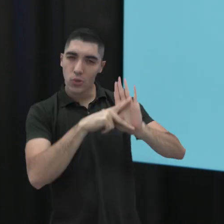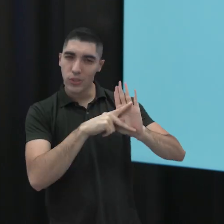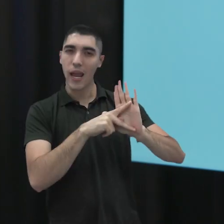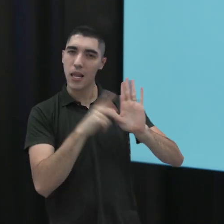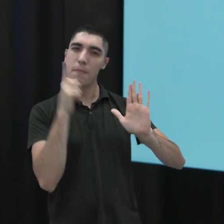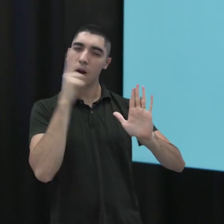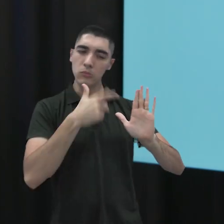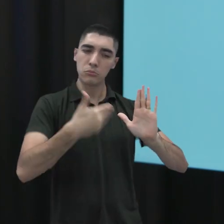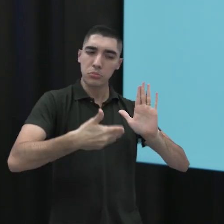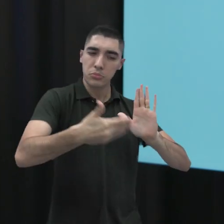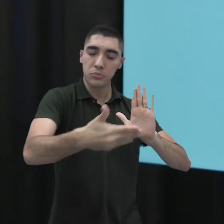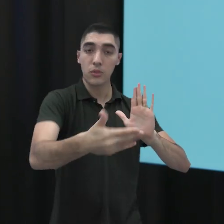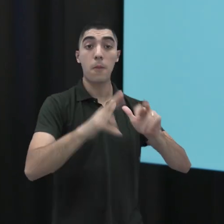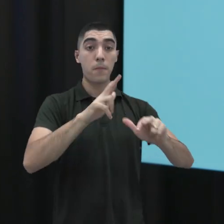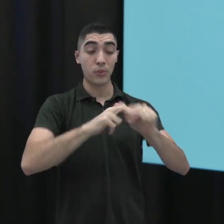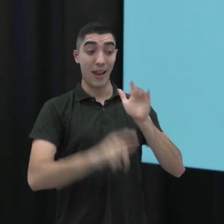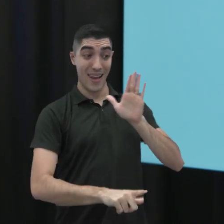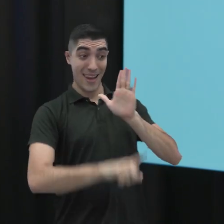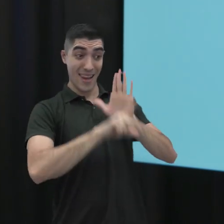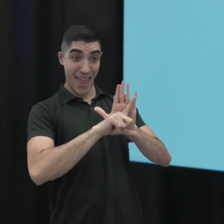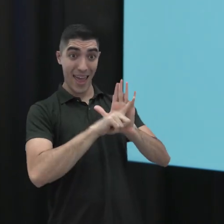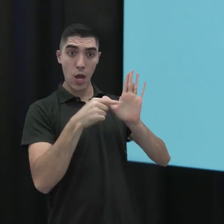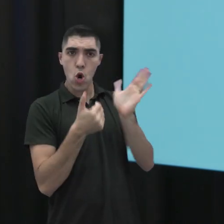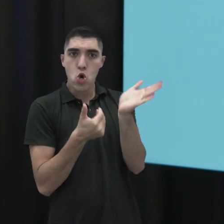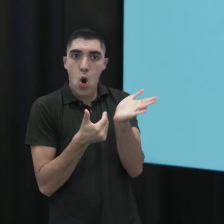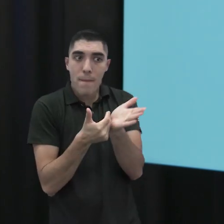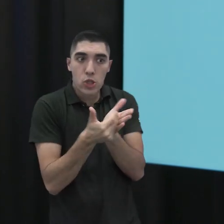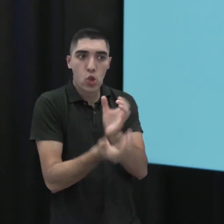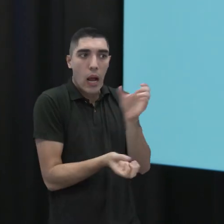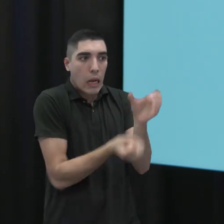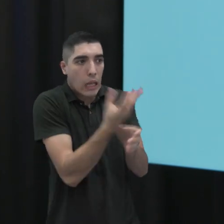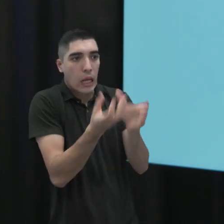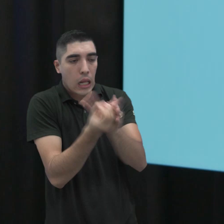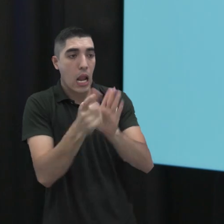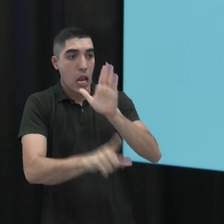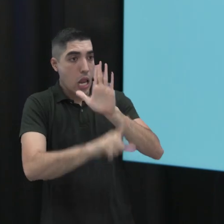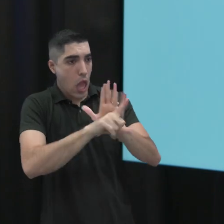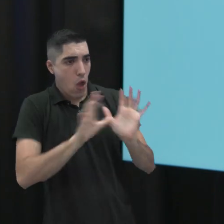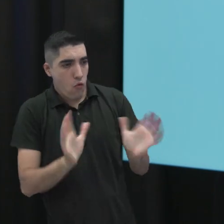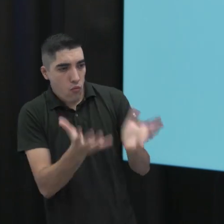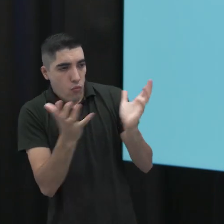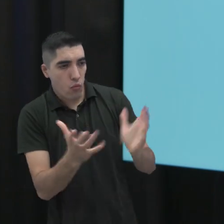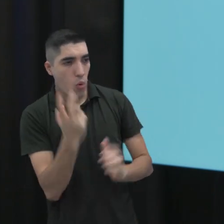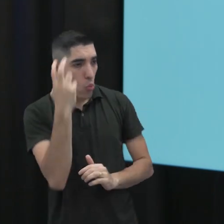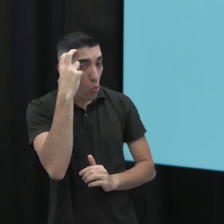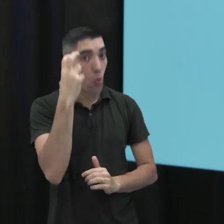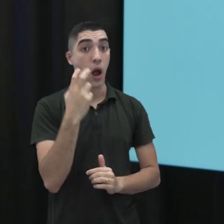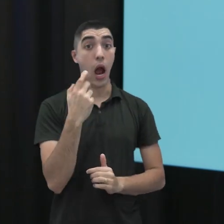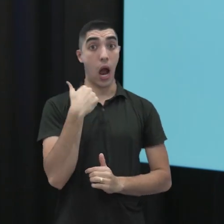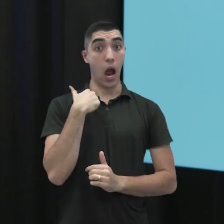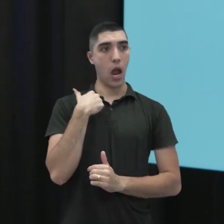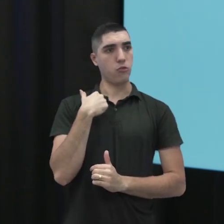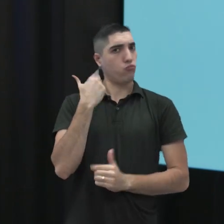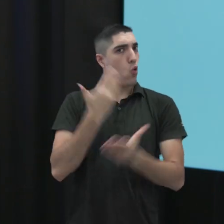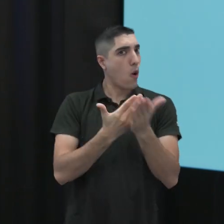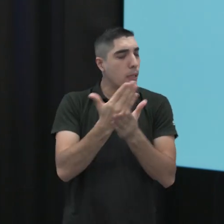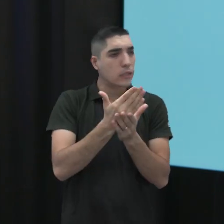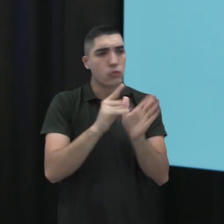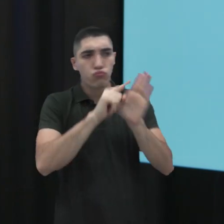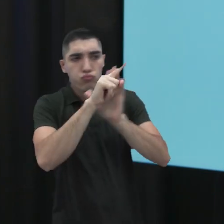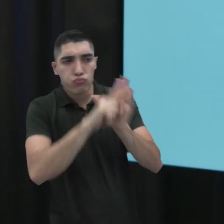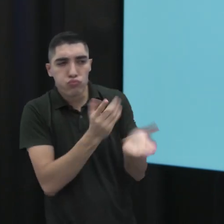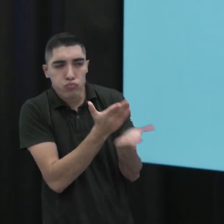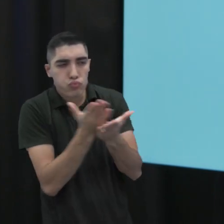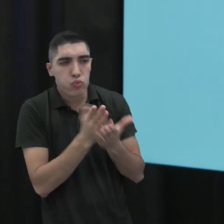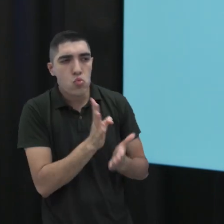ser viabilizados, quando as leis de incentivo surgiram, a gente já foi atrás, foi buscar conhecimento para que a gente pudesse